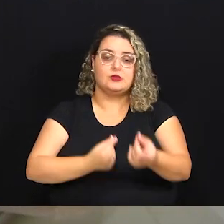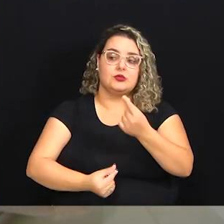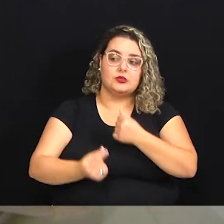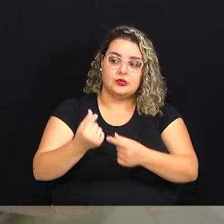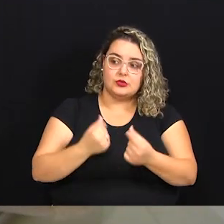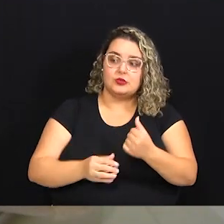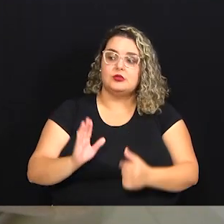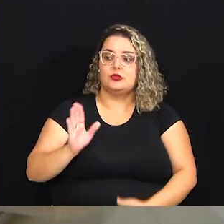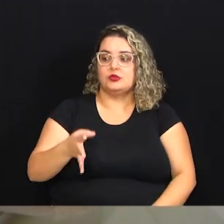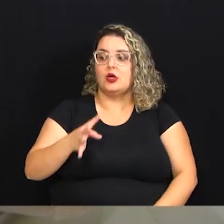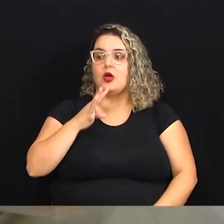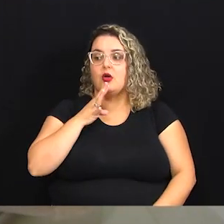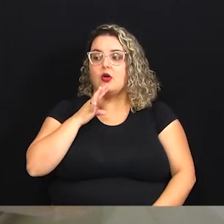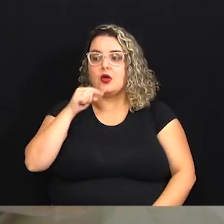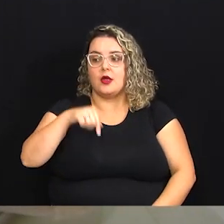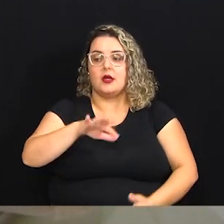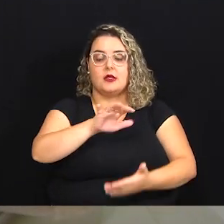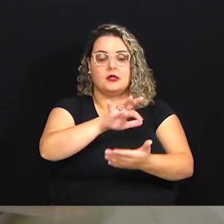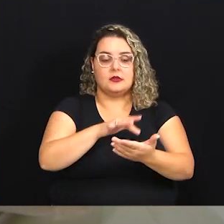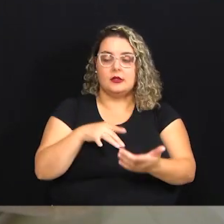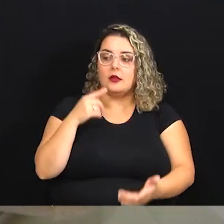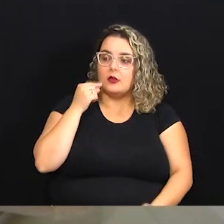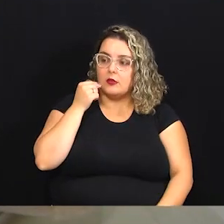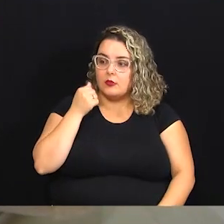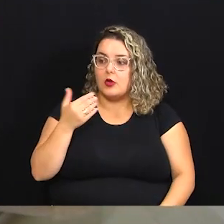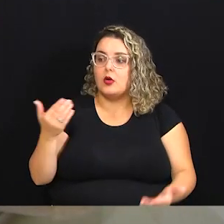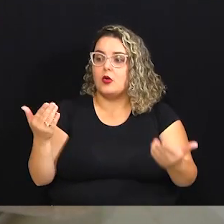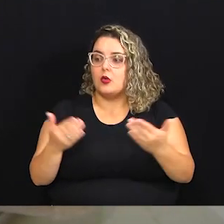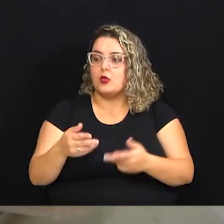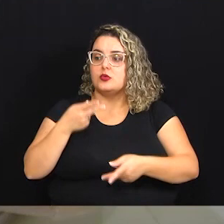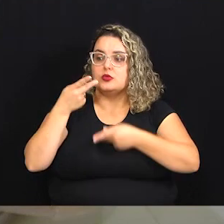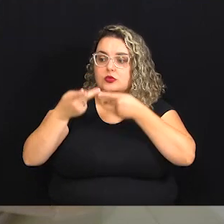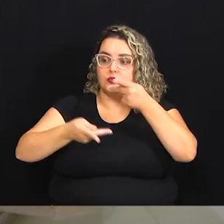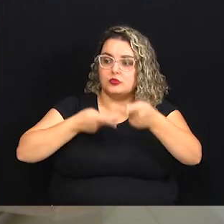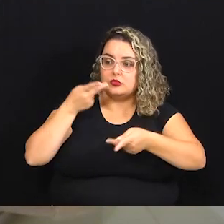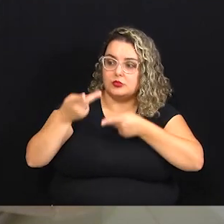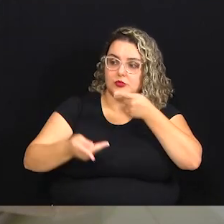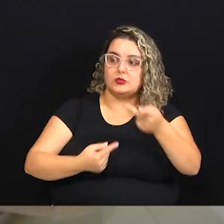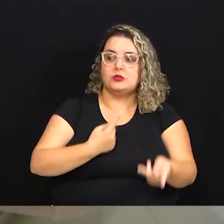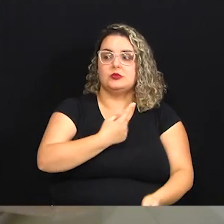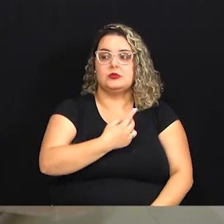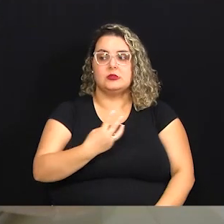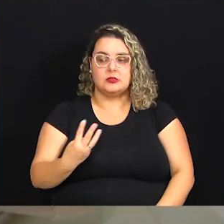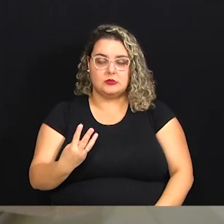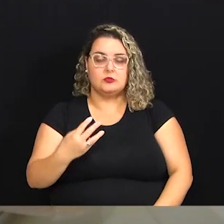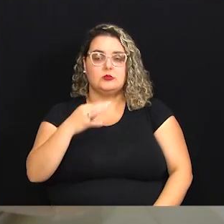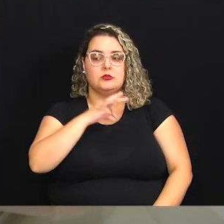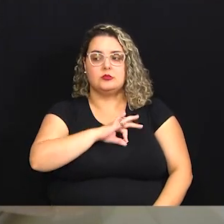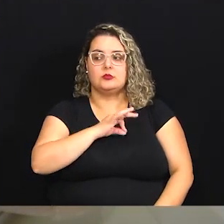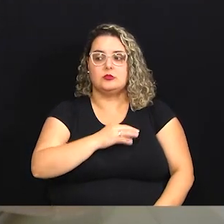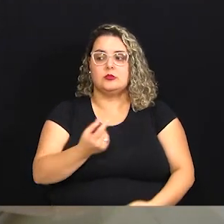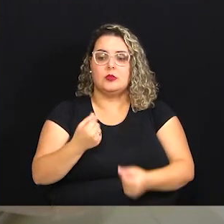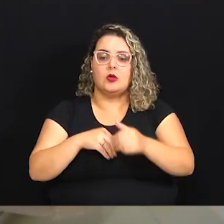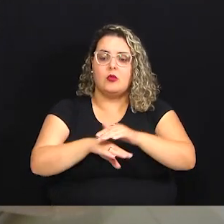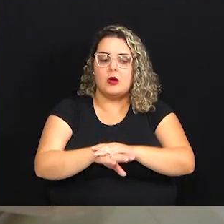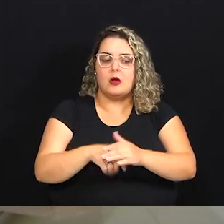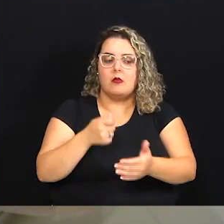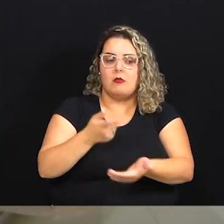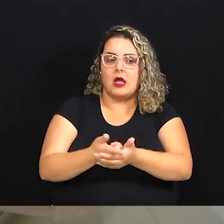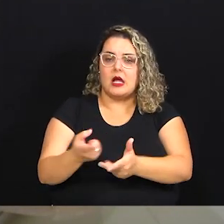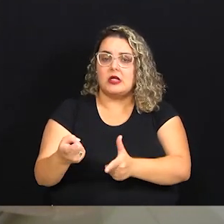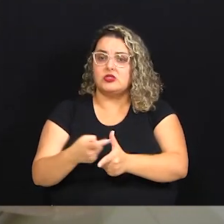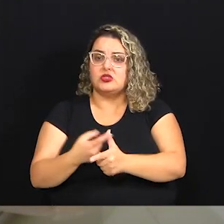professor de finanças, já é nosso conhecido aqui do Na Ponta do Lápis. Hoje a gente falando aqui sobre 13º,